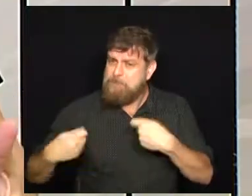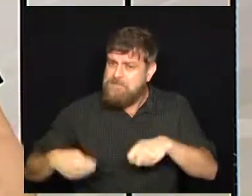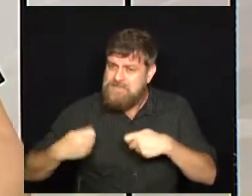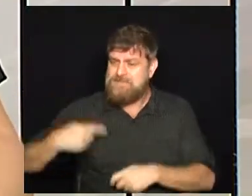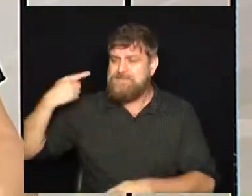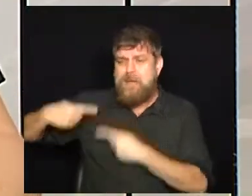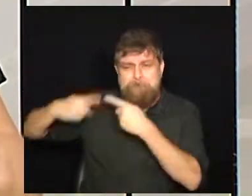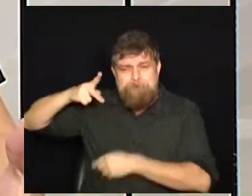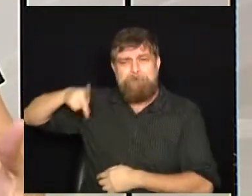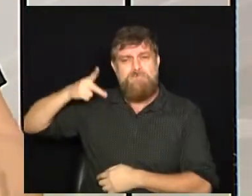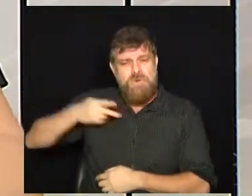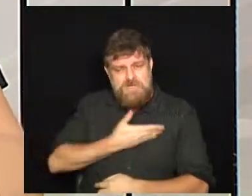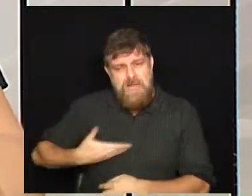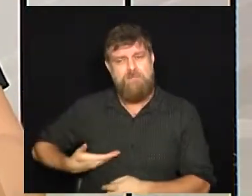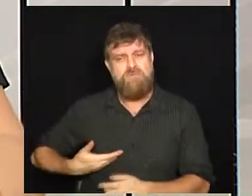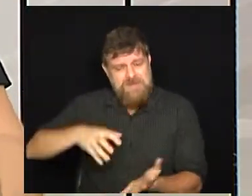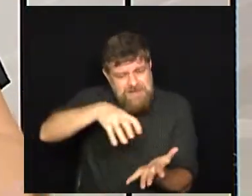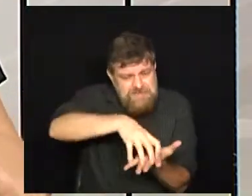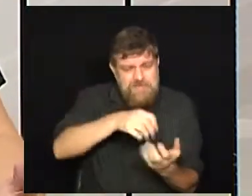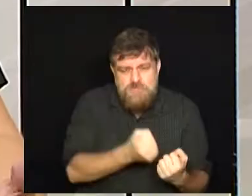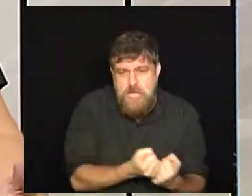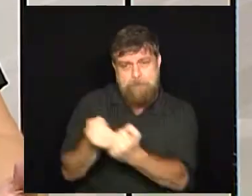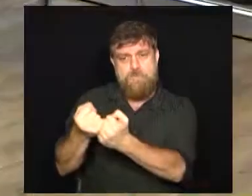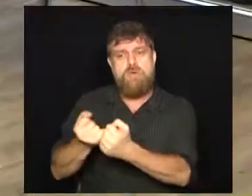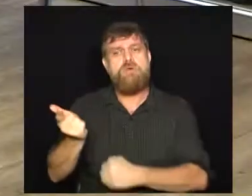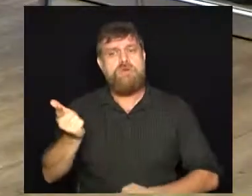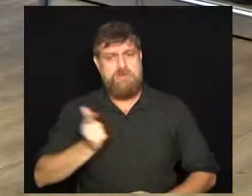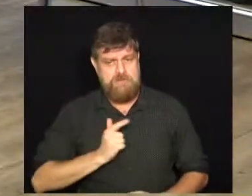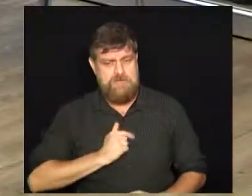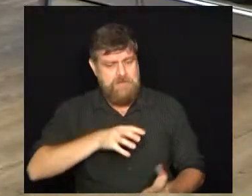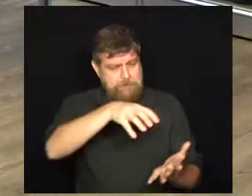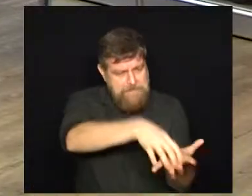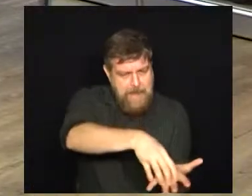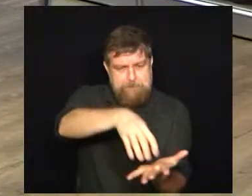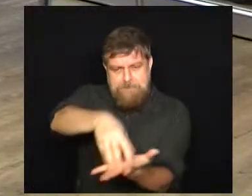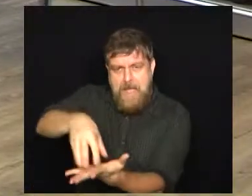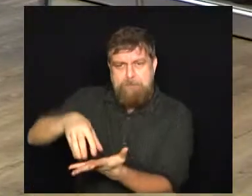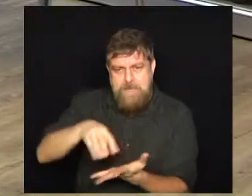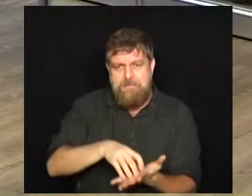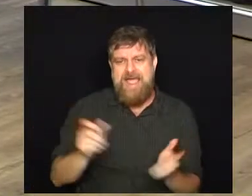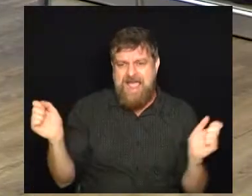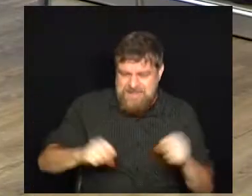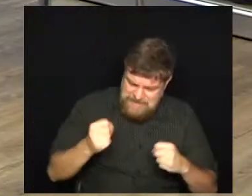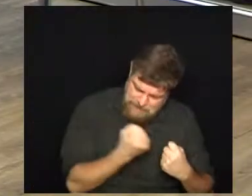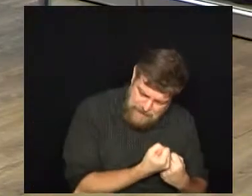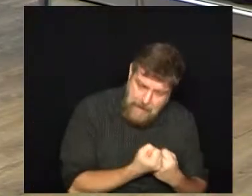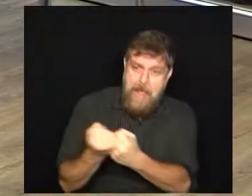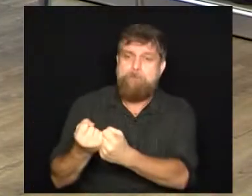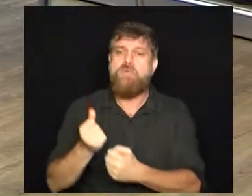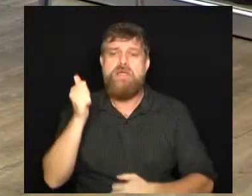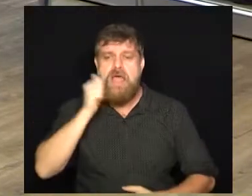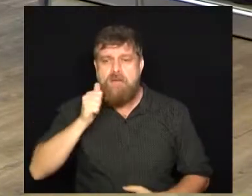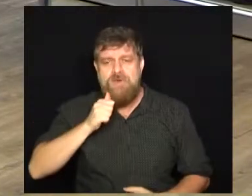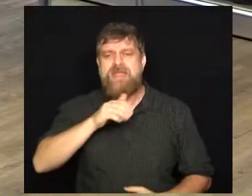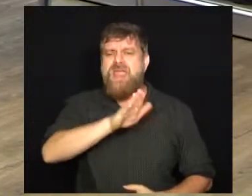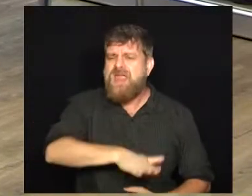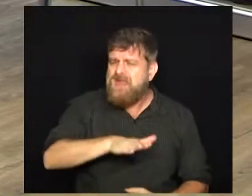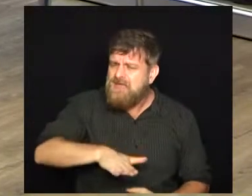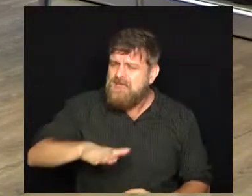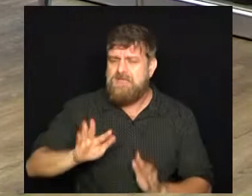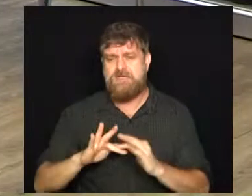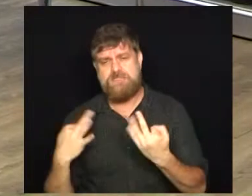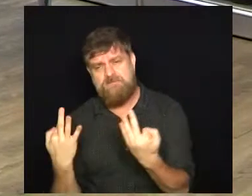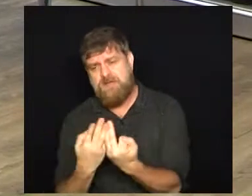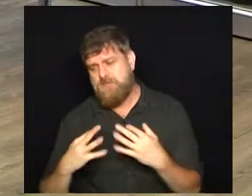política pública, de muitos centros de apoio, existem alguns e esses dão todo o apoio para a mulher, para as crianças, para a